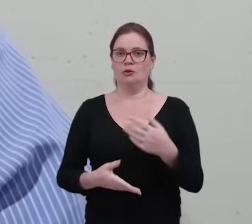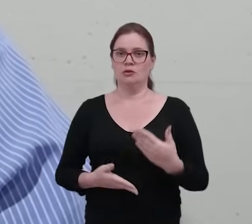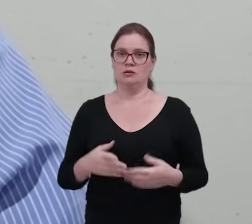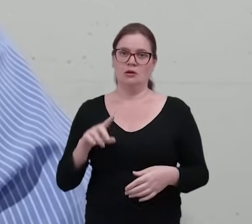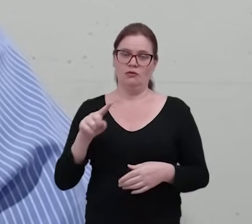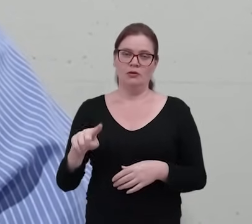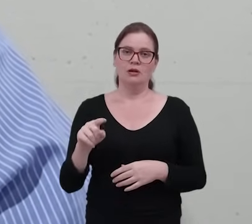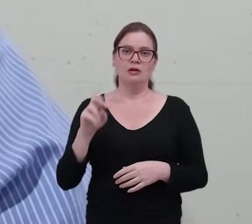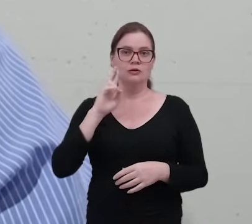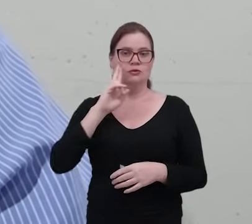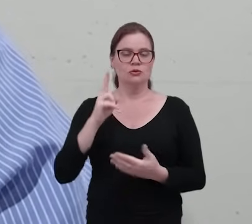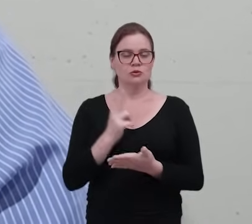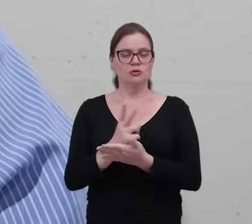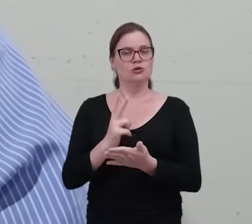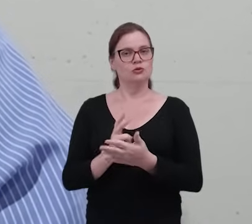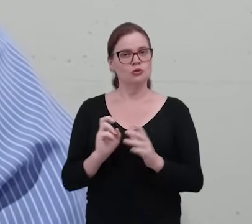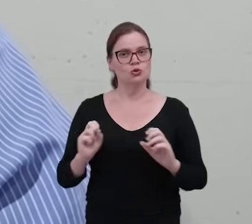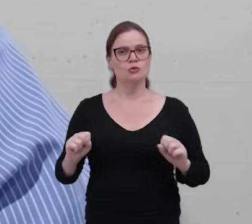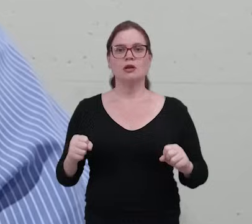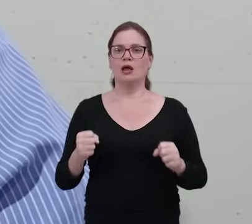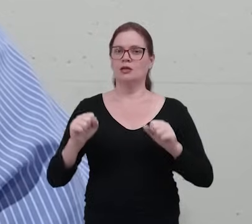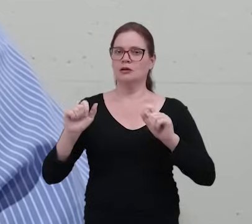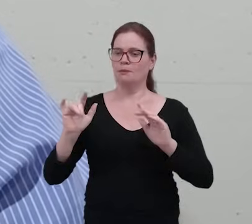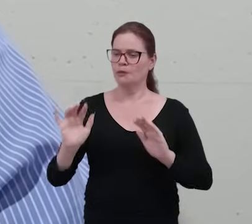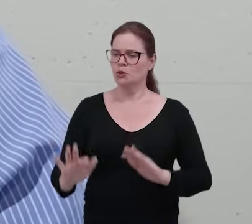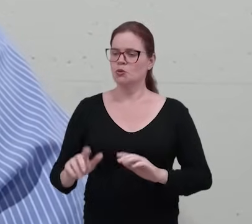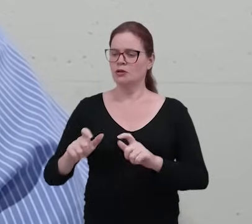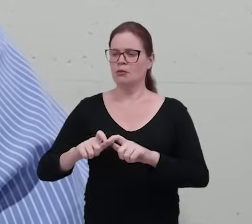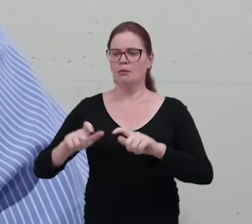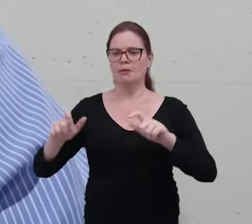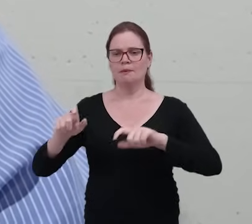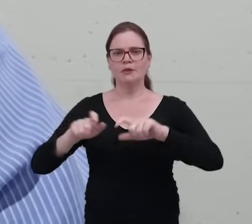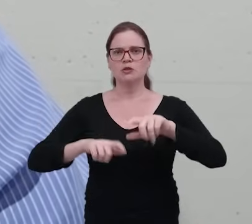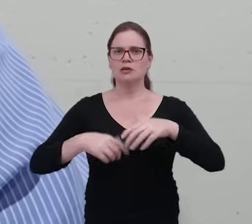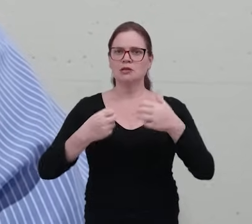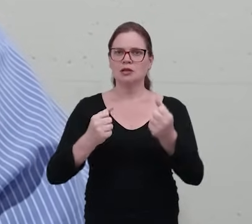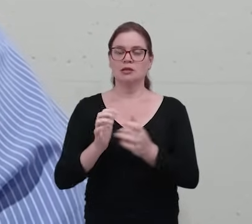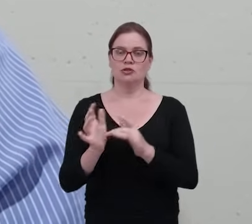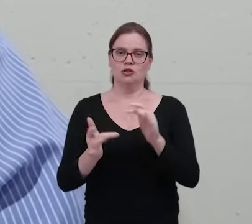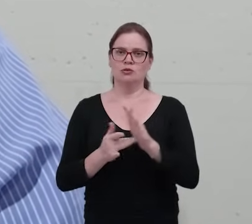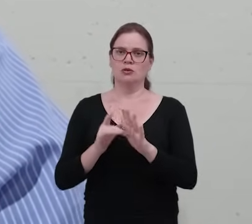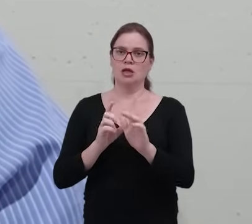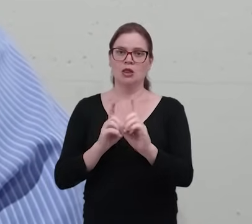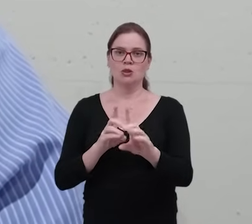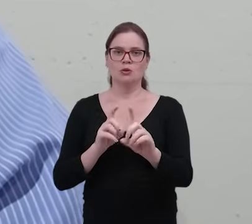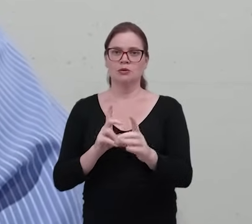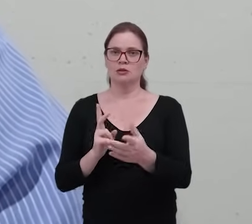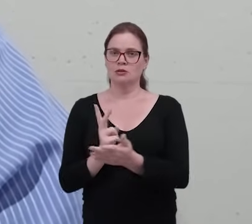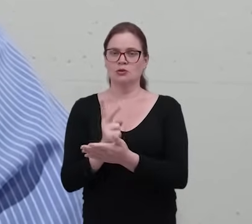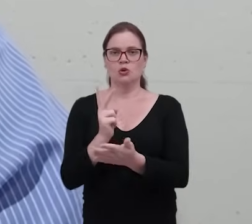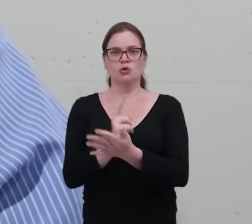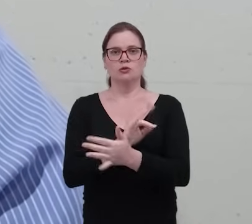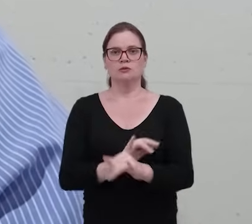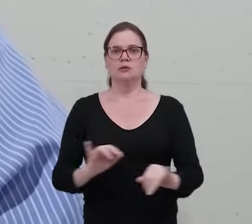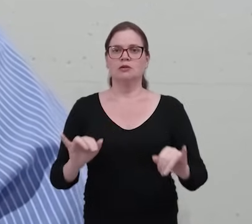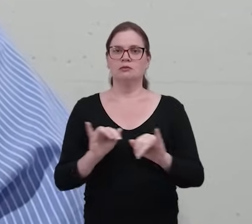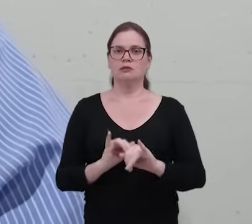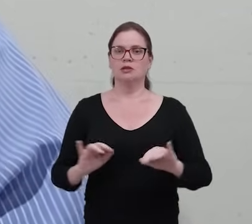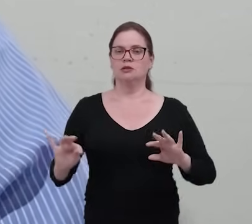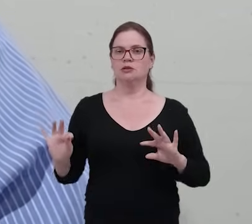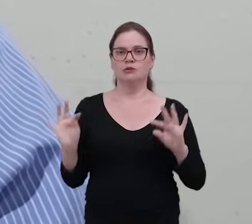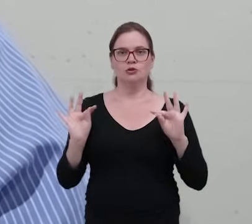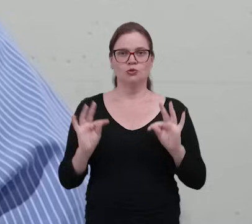Senhor continue sustentando, fazendo com que a obra cresça, que a doutrina continue sendo